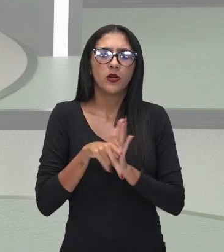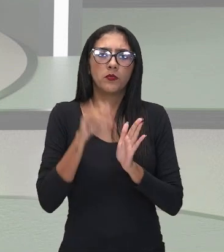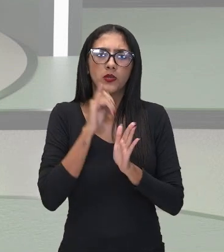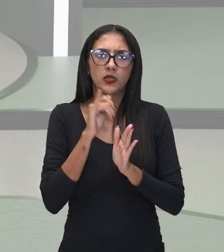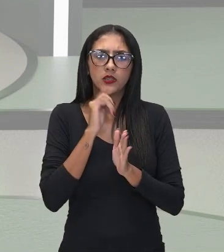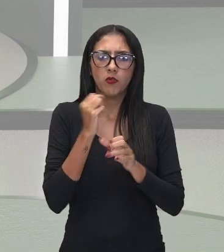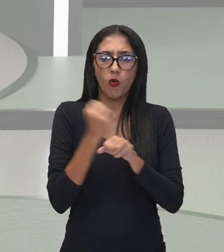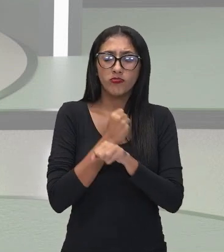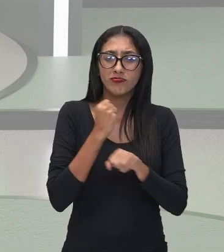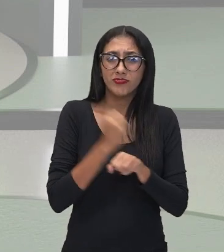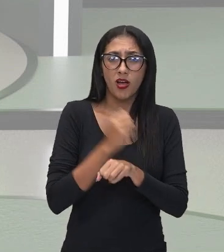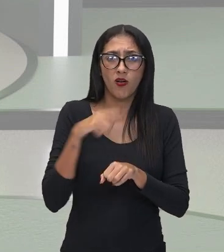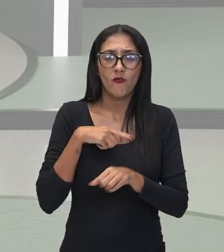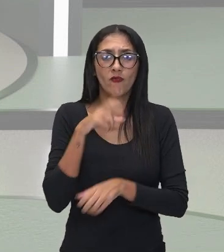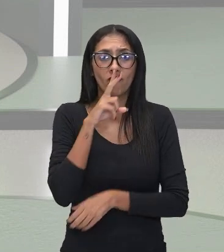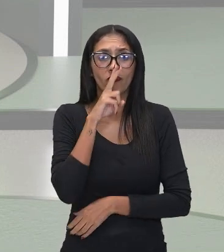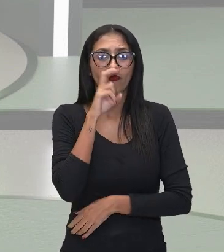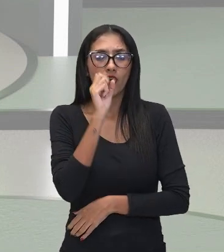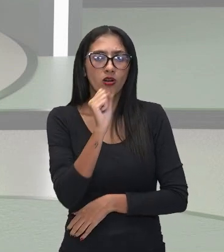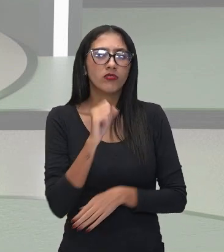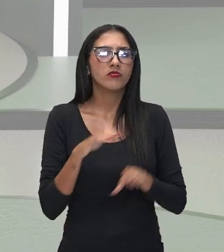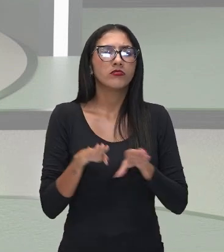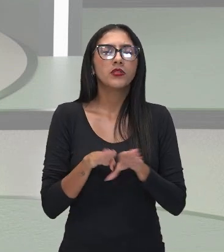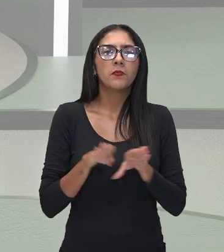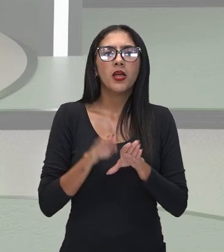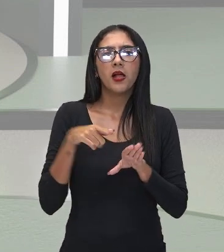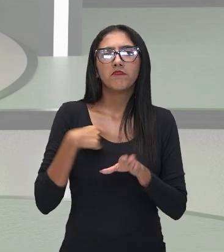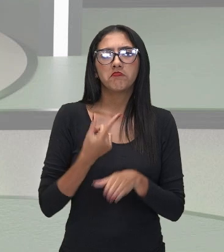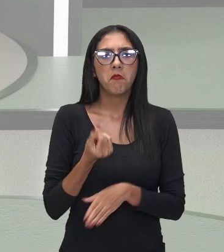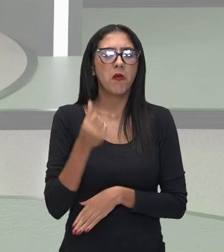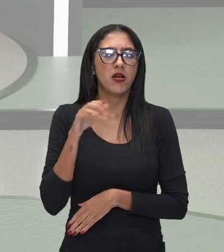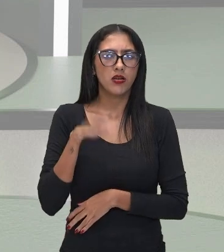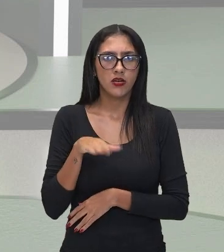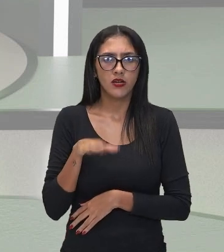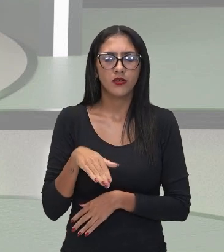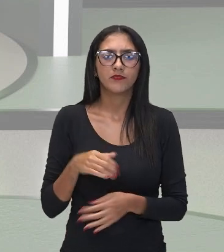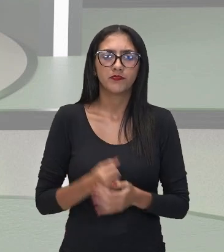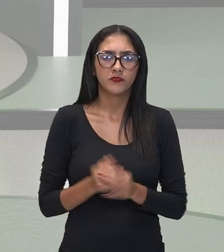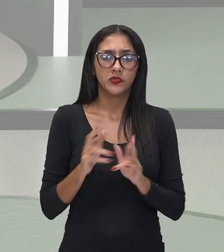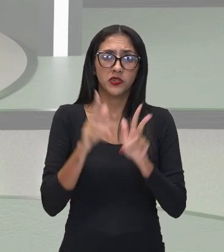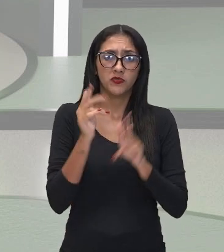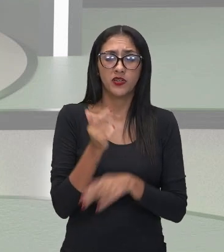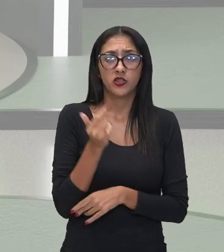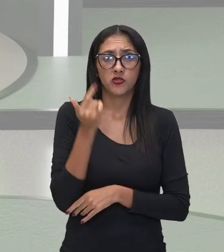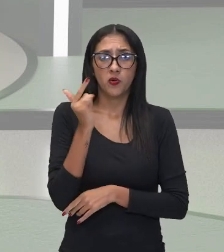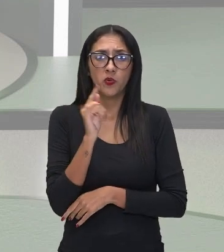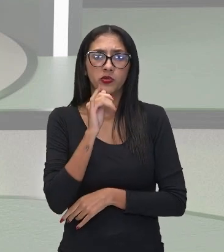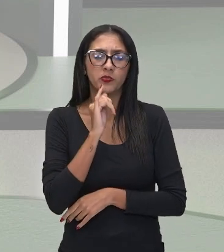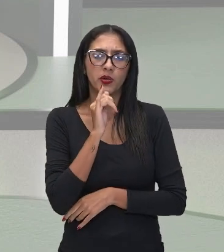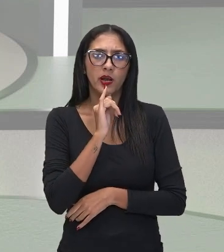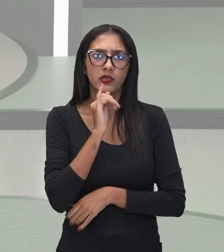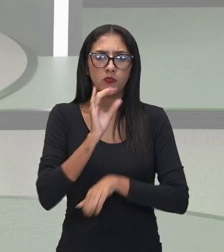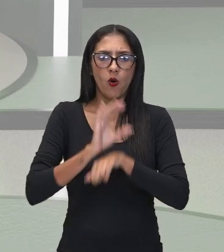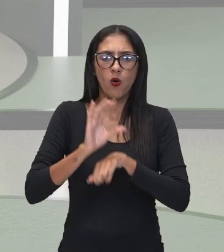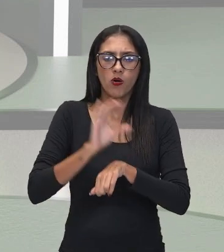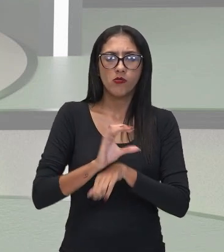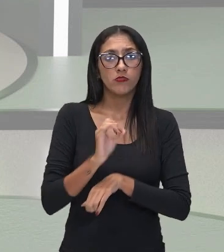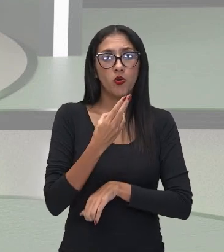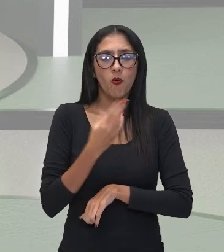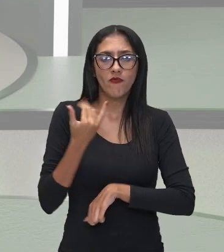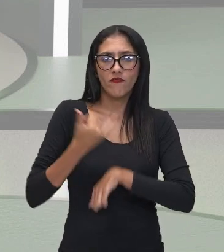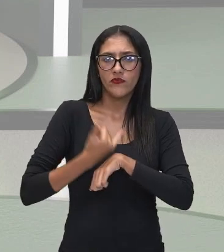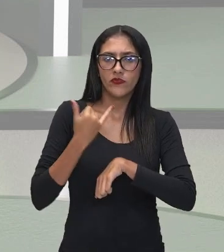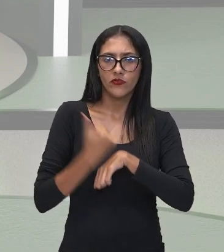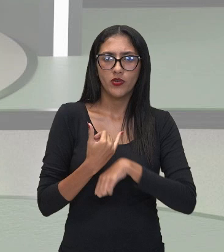bem forte, barato também, tá? Do que outras alternativas como cobre ou ferro. E